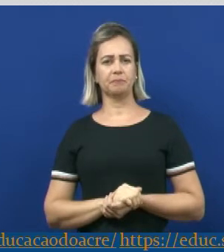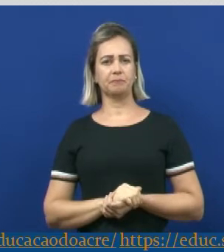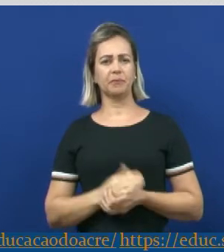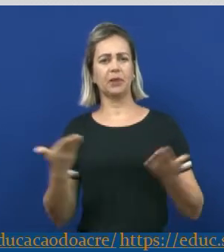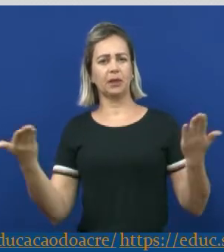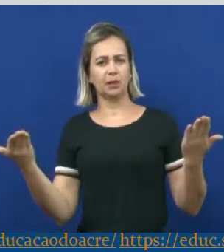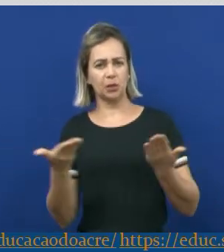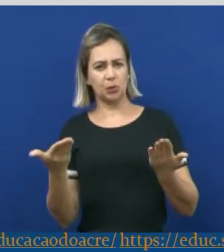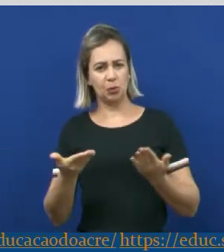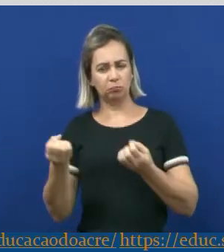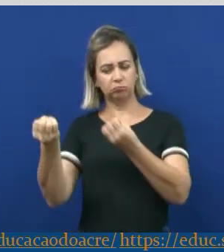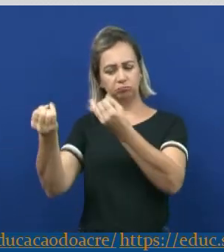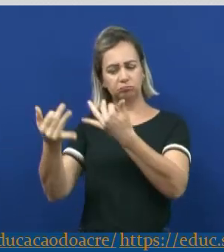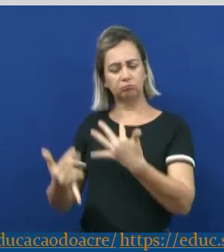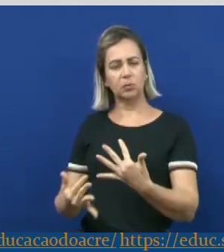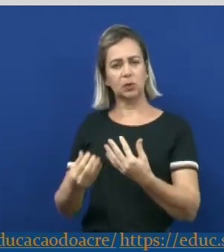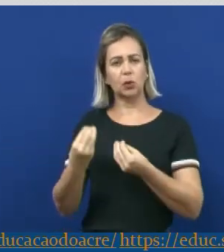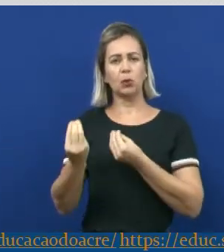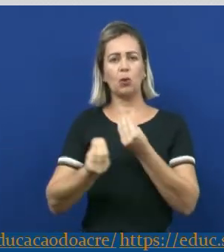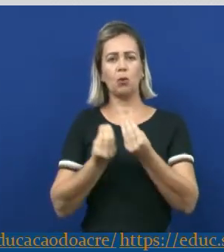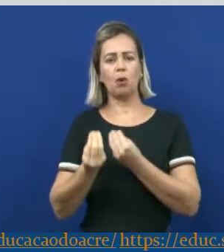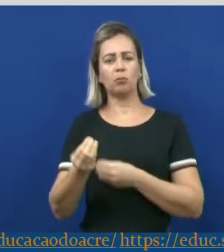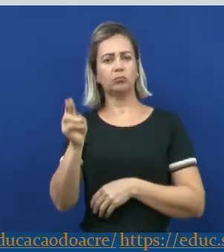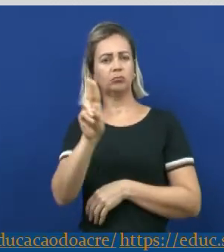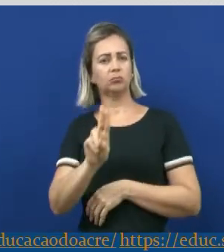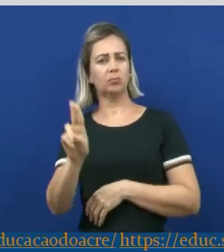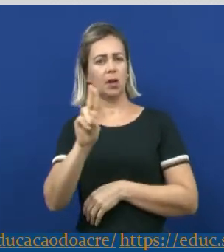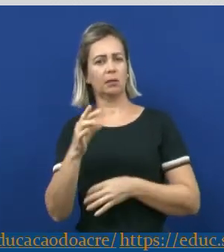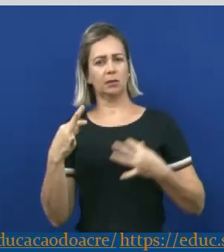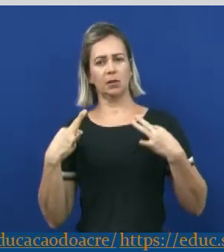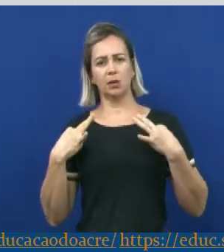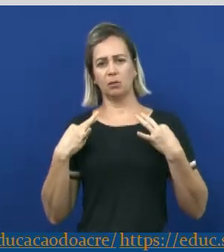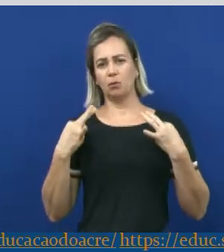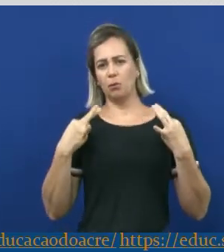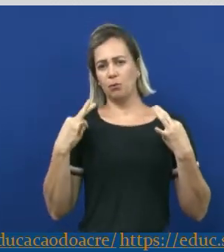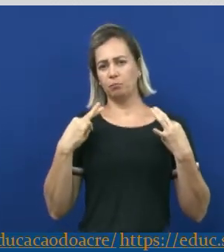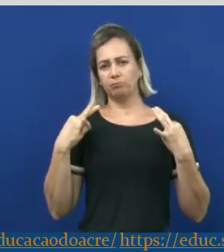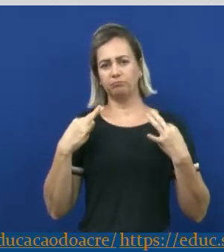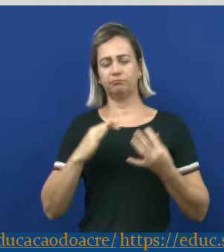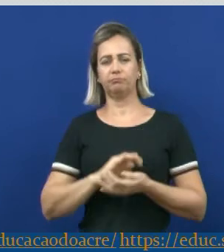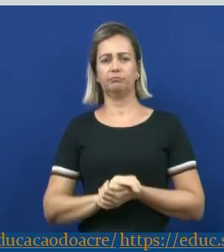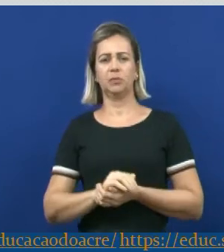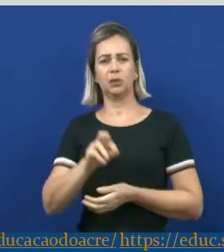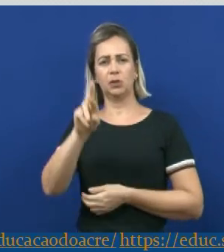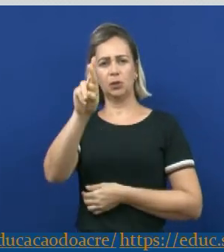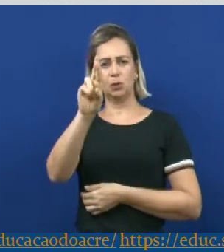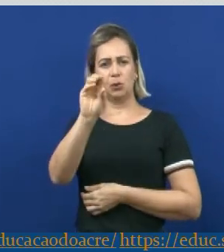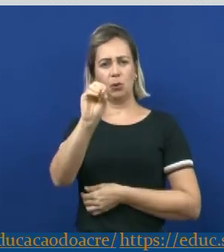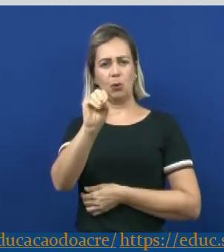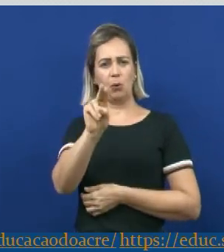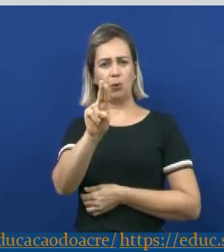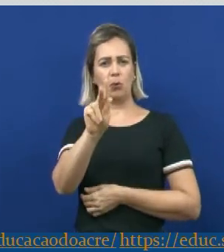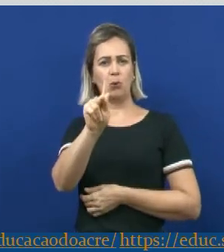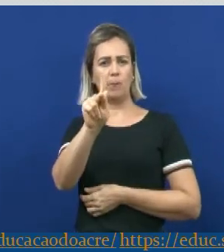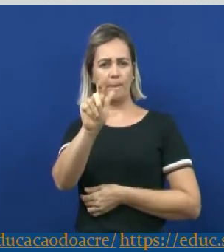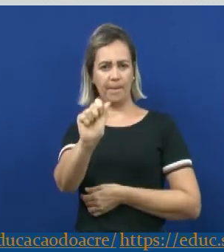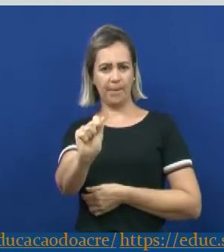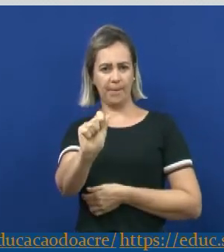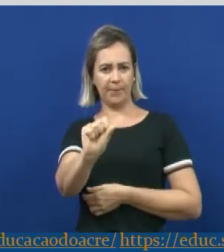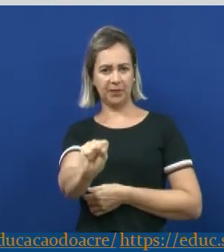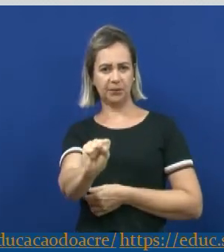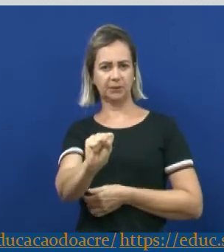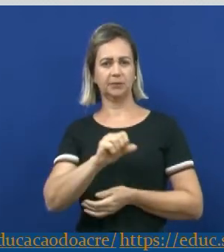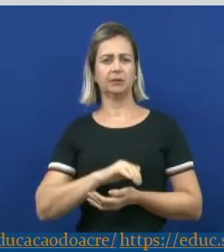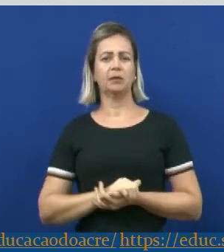vamos falar um pouquinho sobre a roupa, vestimentas, né? Quais são os vocabulários da língua espanhola que eu utilizo aí para se referir à roupa,